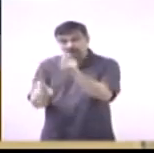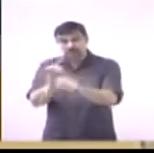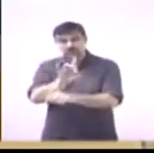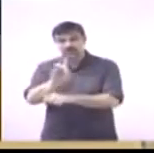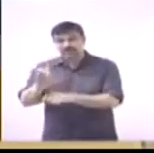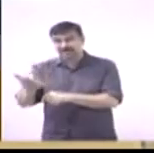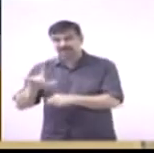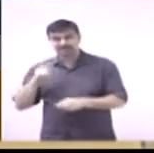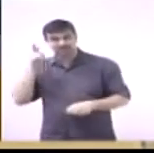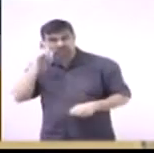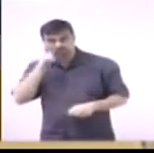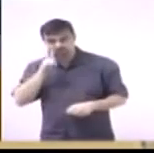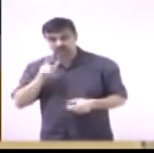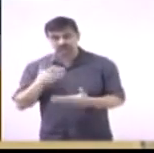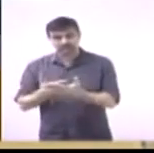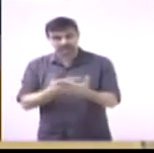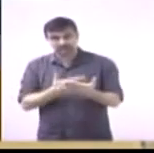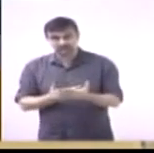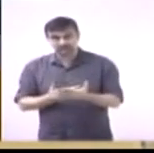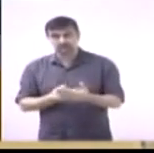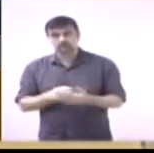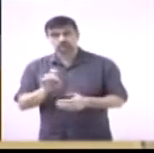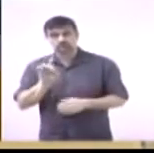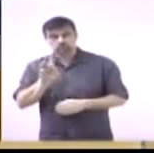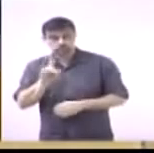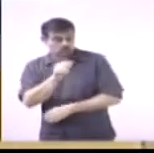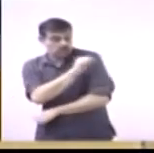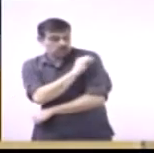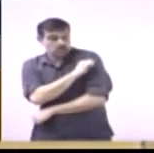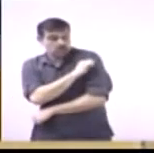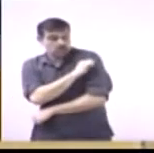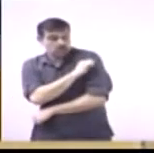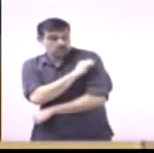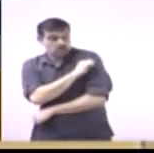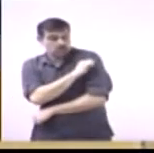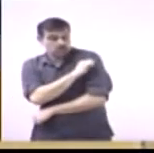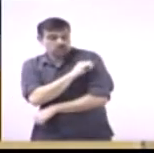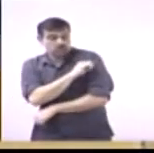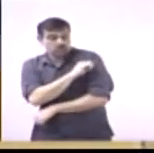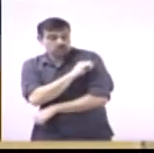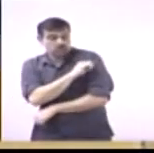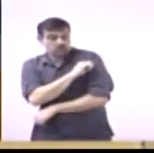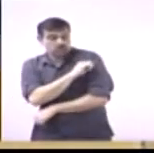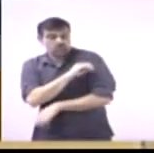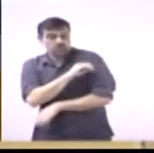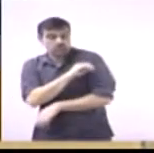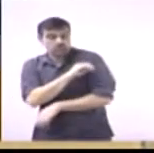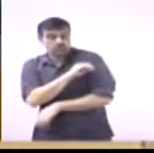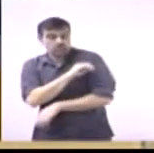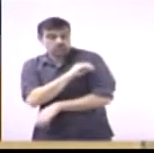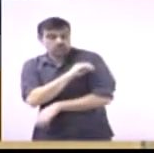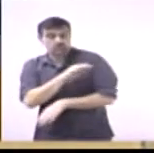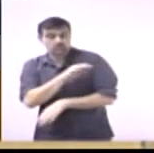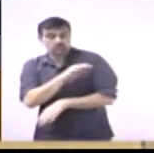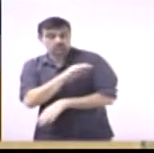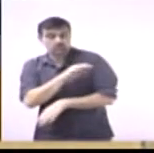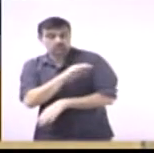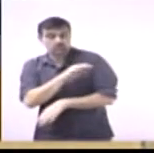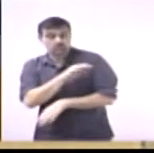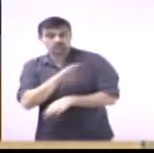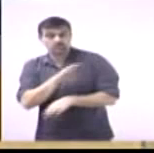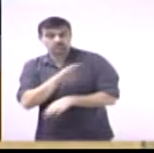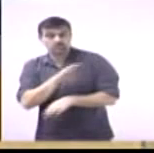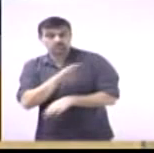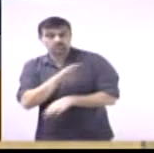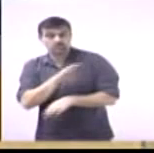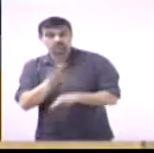ter, e não só os alunos, mas os professores da nossa rede pública de educação, que eles